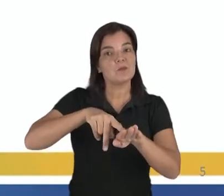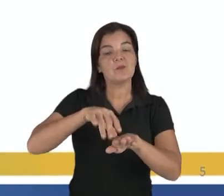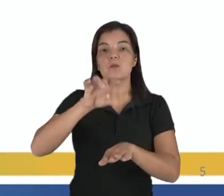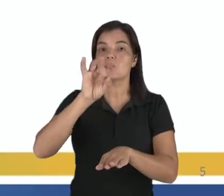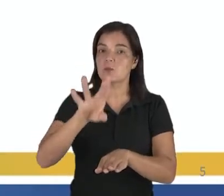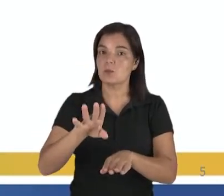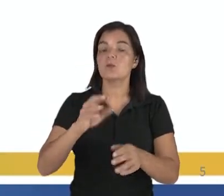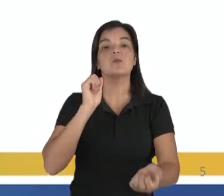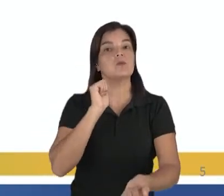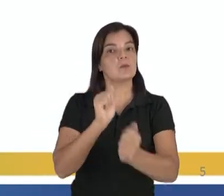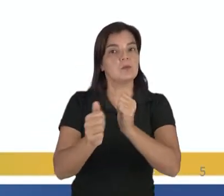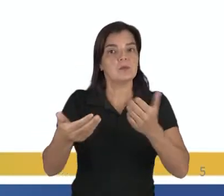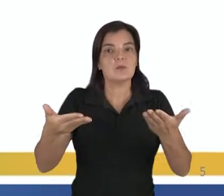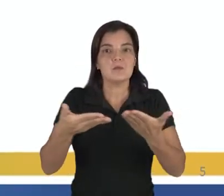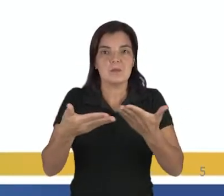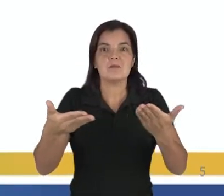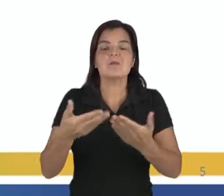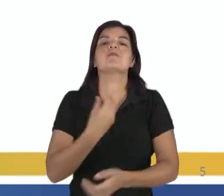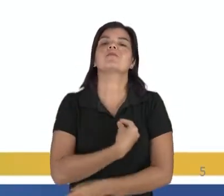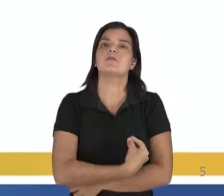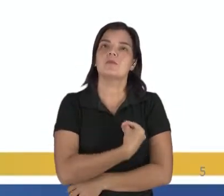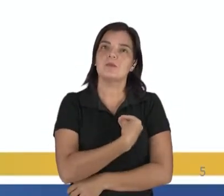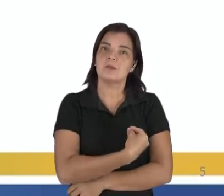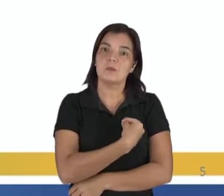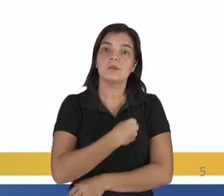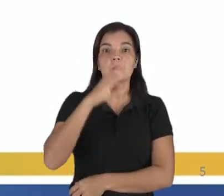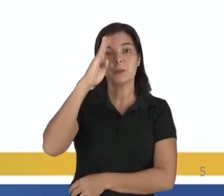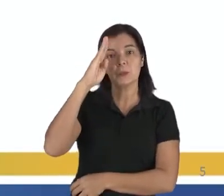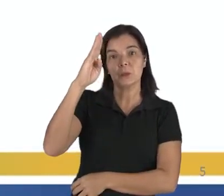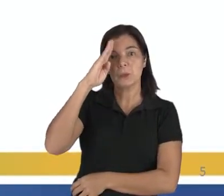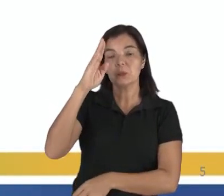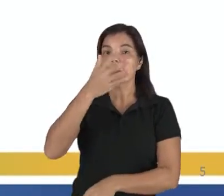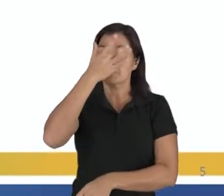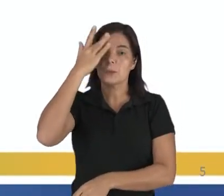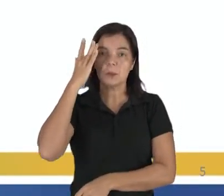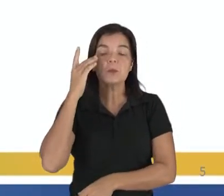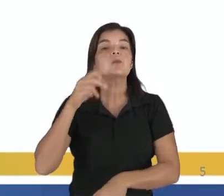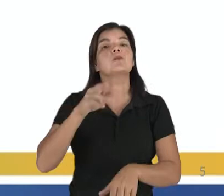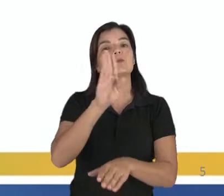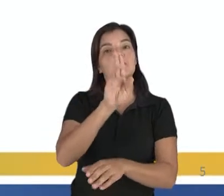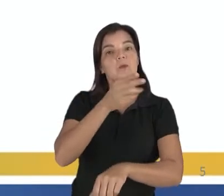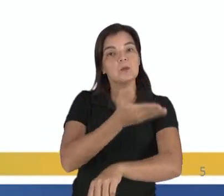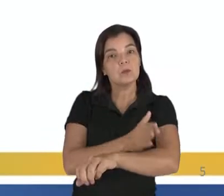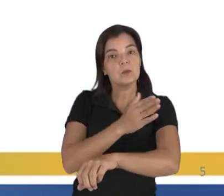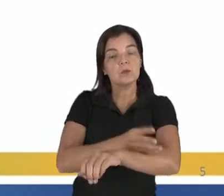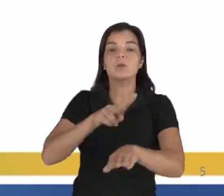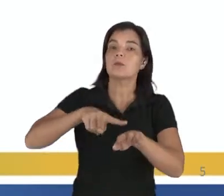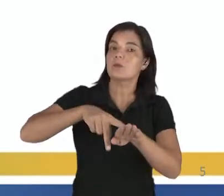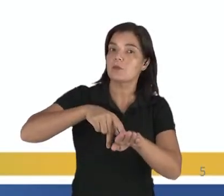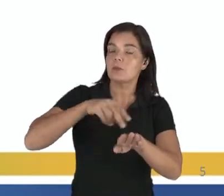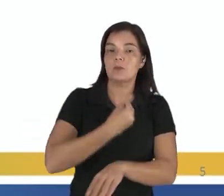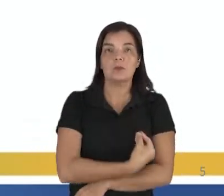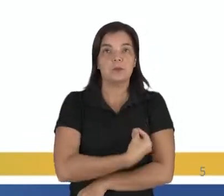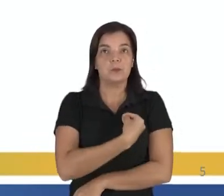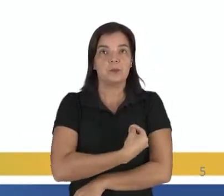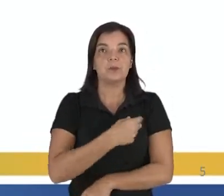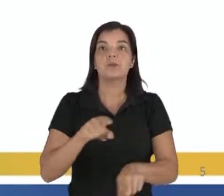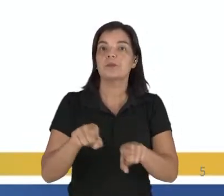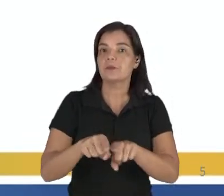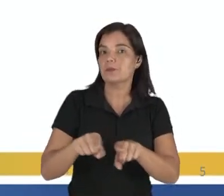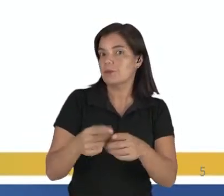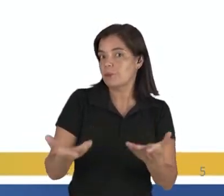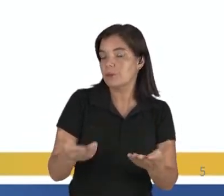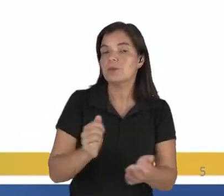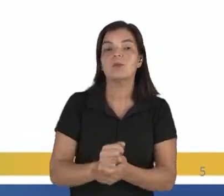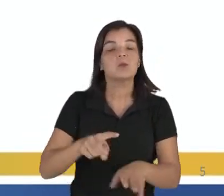um esporte e hoje é um estilo de vida. Os principais skatistas, além de viverem do esporte, ditam moda, né? O